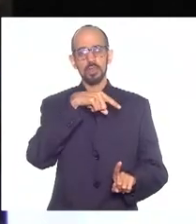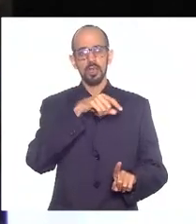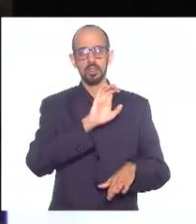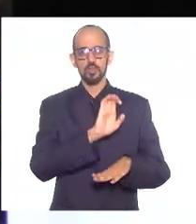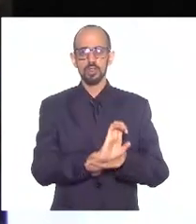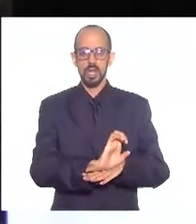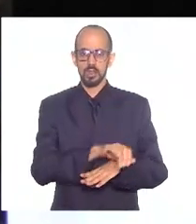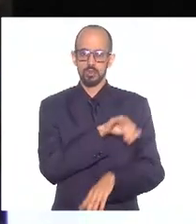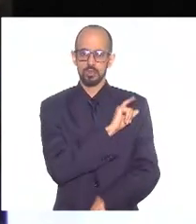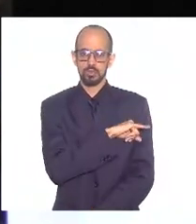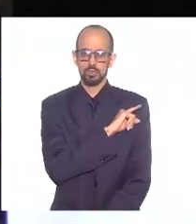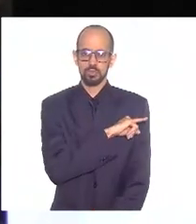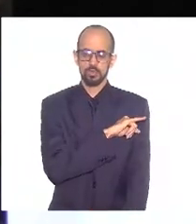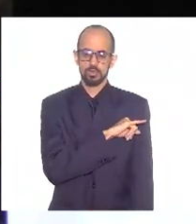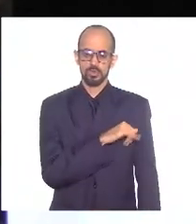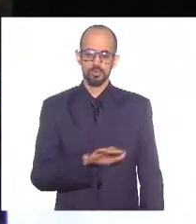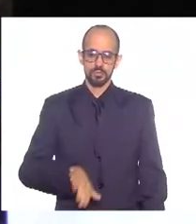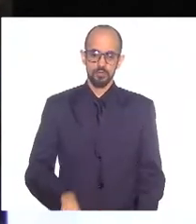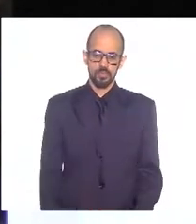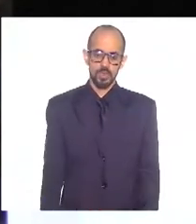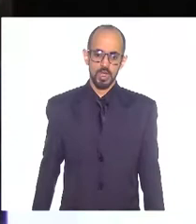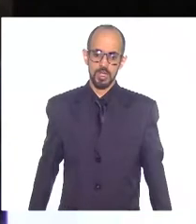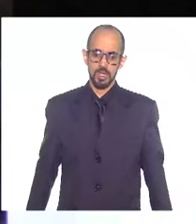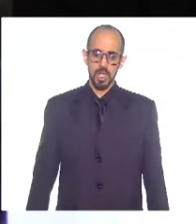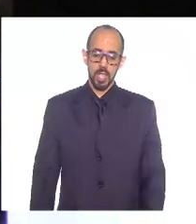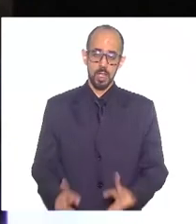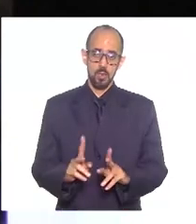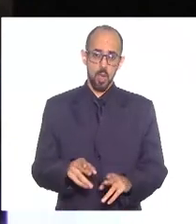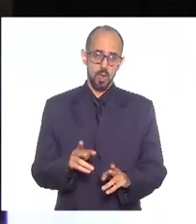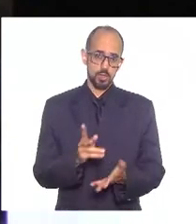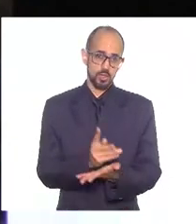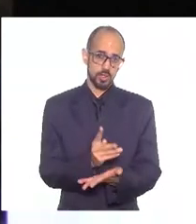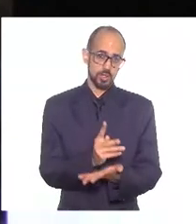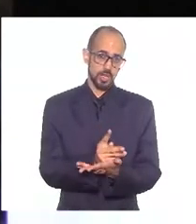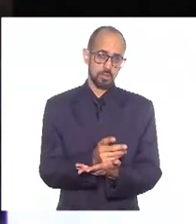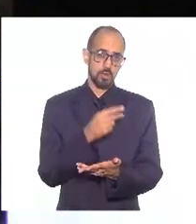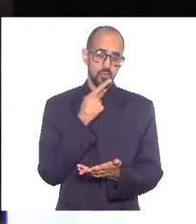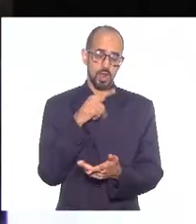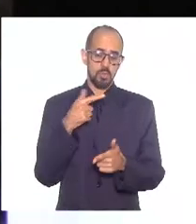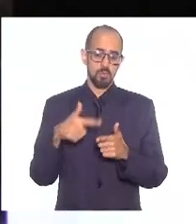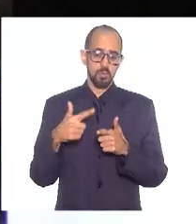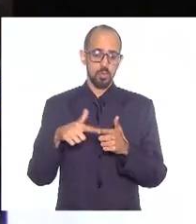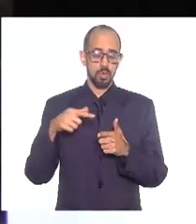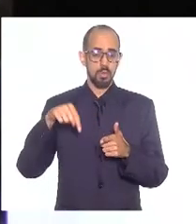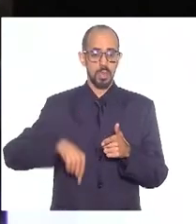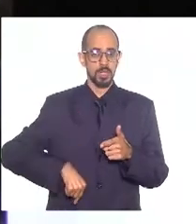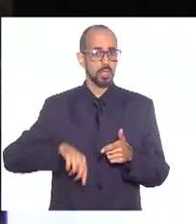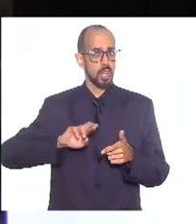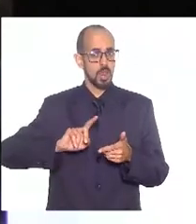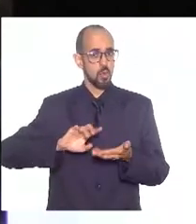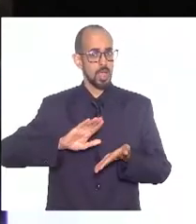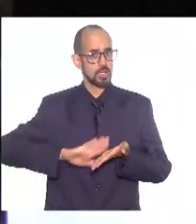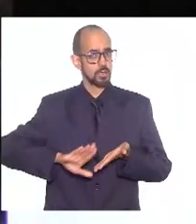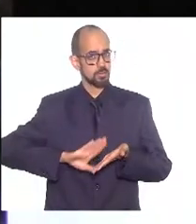como falamos sempre, o Rio, o problema do Rio não é de despesa, é de